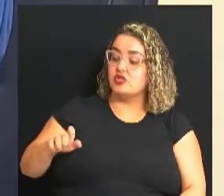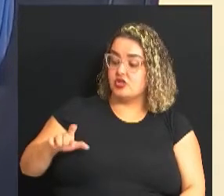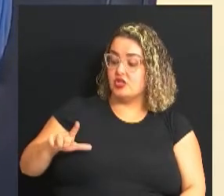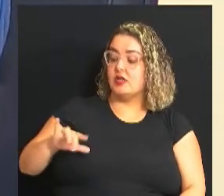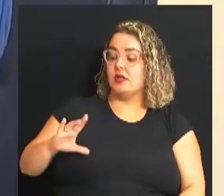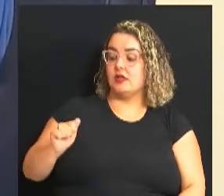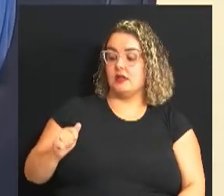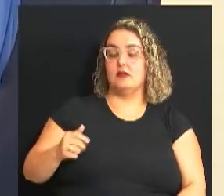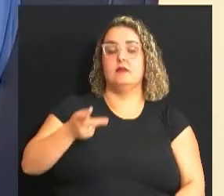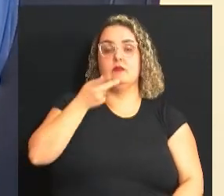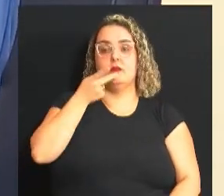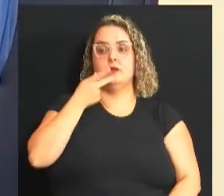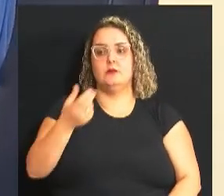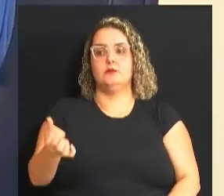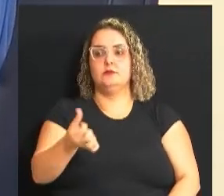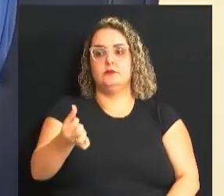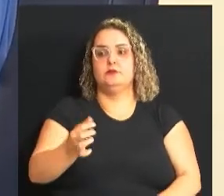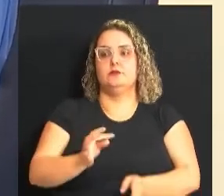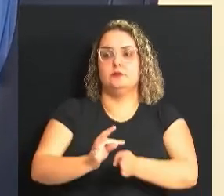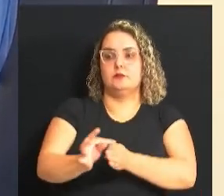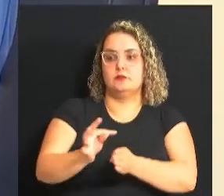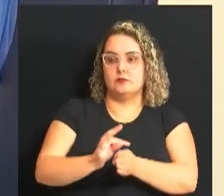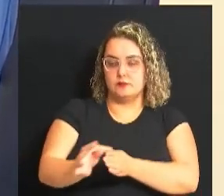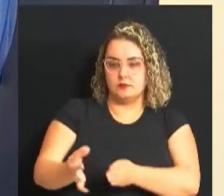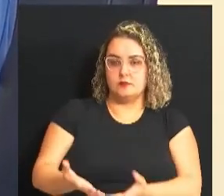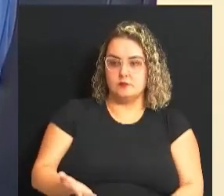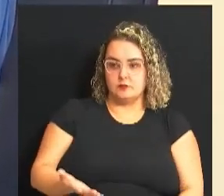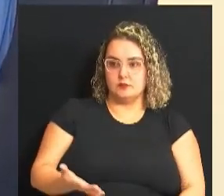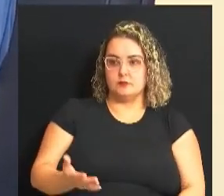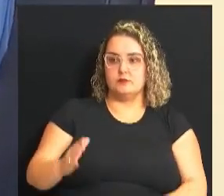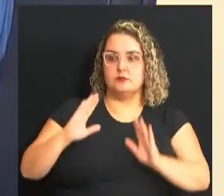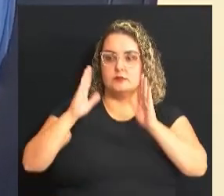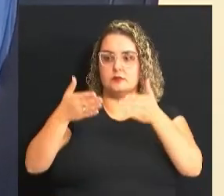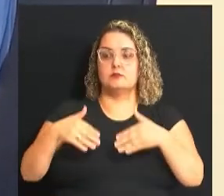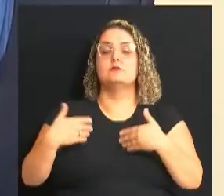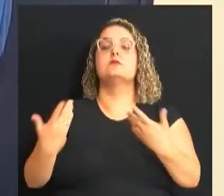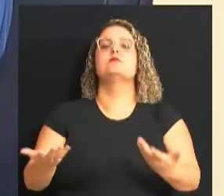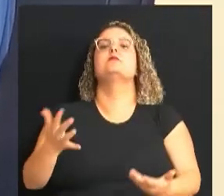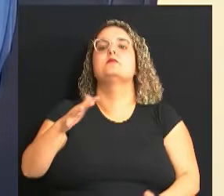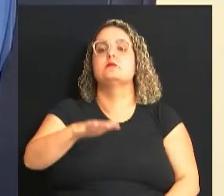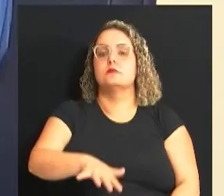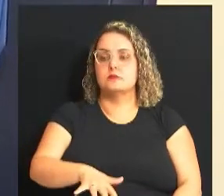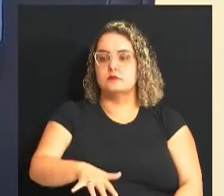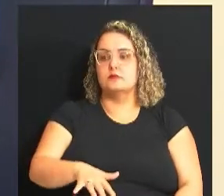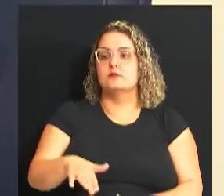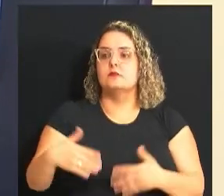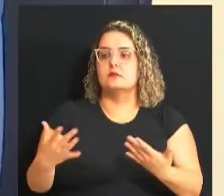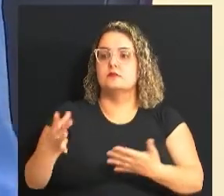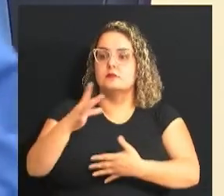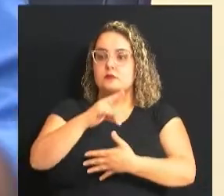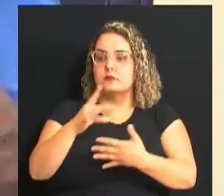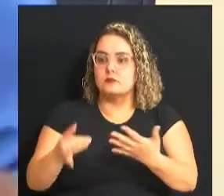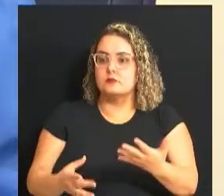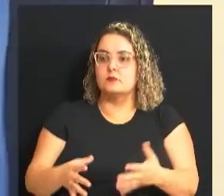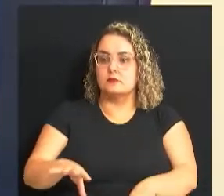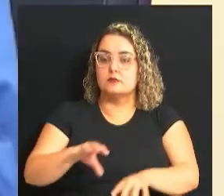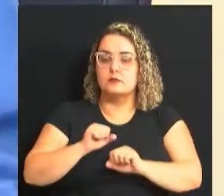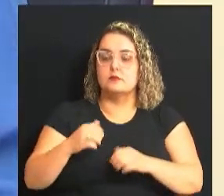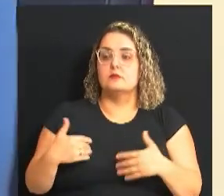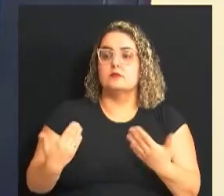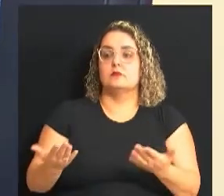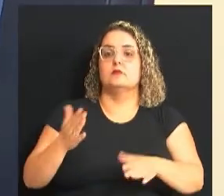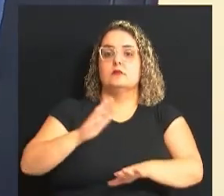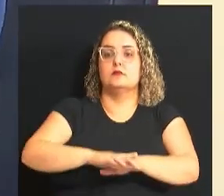Esse sexto conselho, ele vai estar direcionado para que região, né? Qual o critério adotado para saber assim, qual a área de